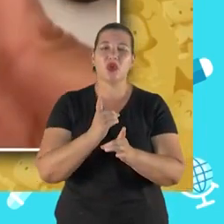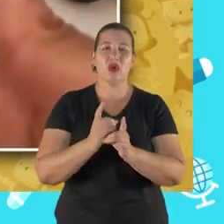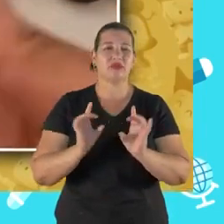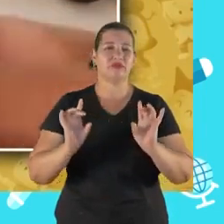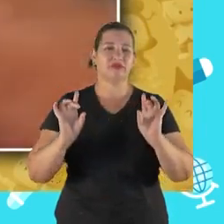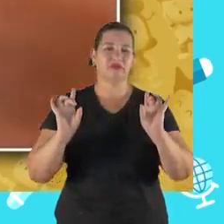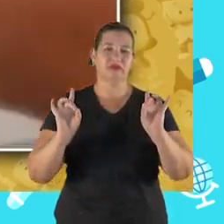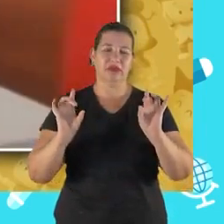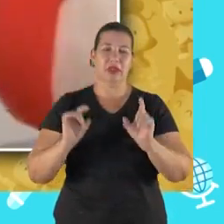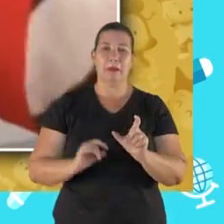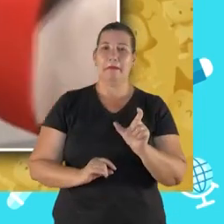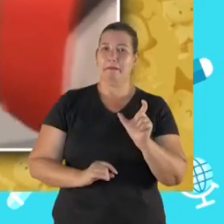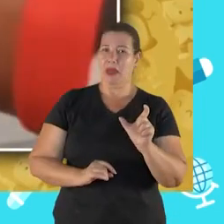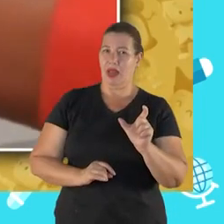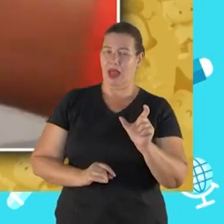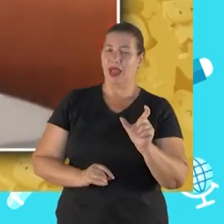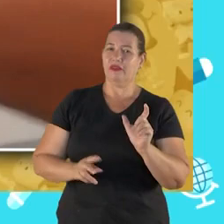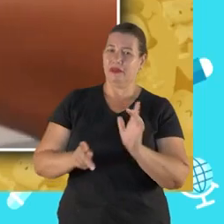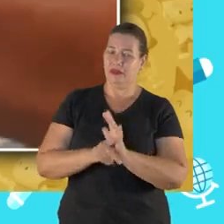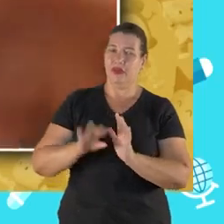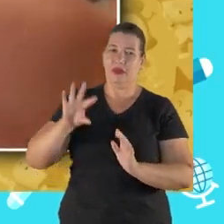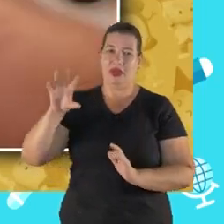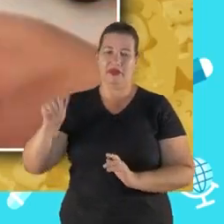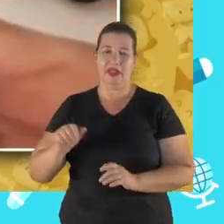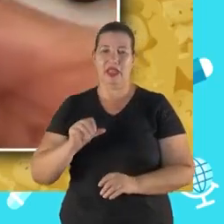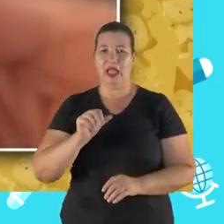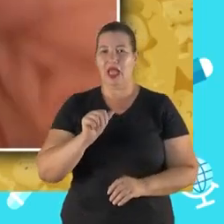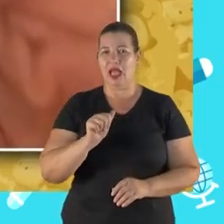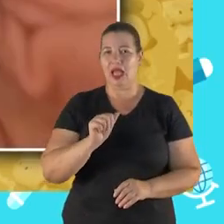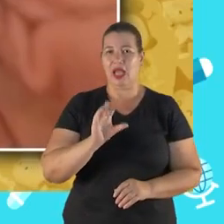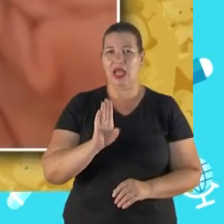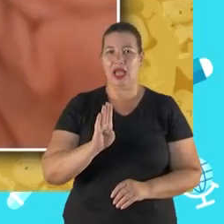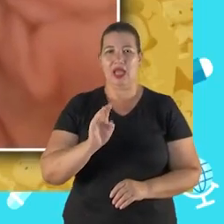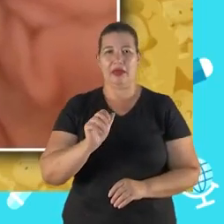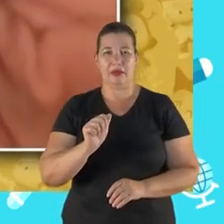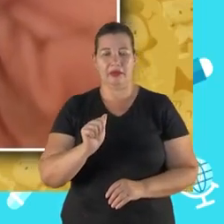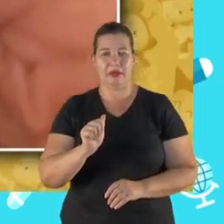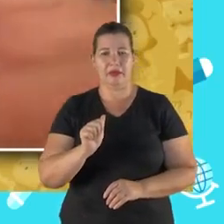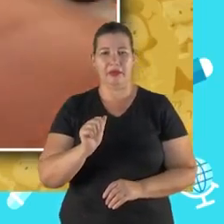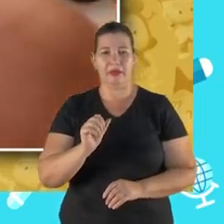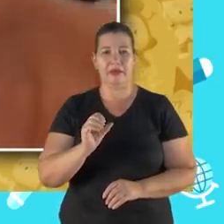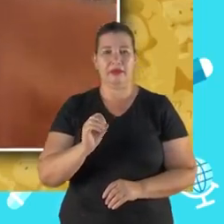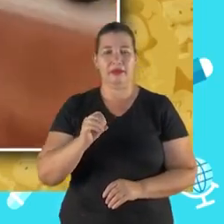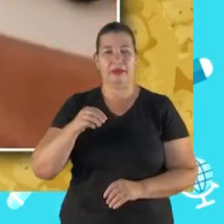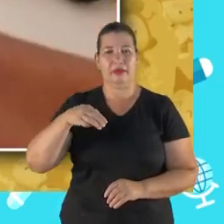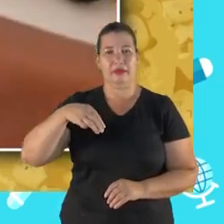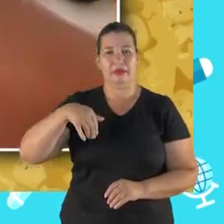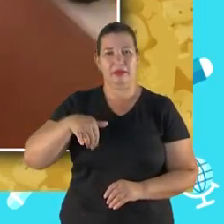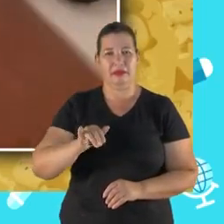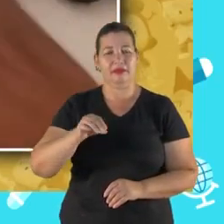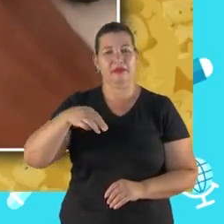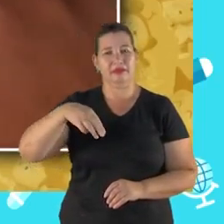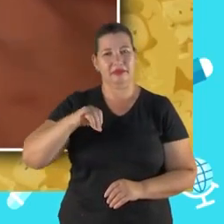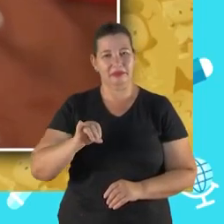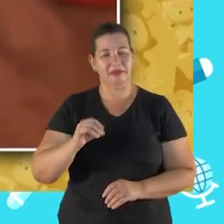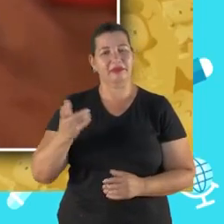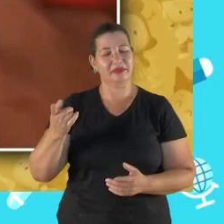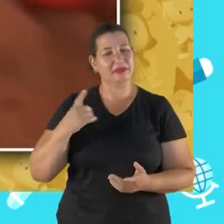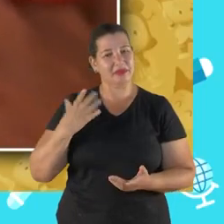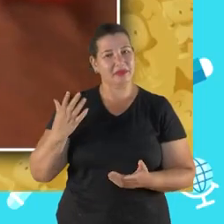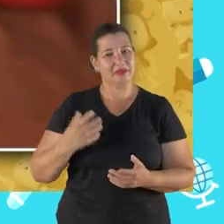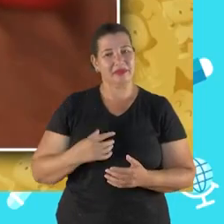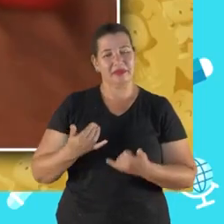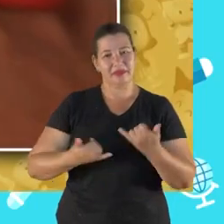encontro precioso. É uma palavra em Urubá. Essas bonecas dão muita sorte. Bem, eu vou